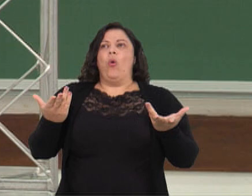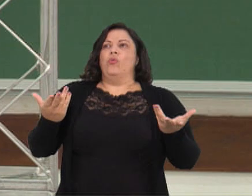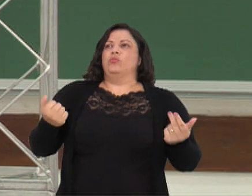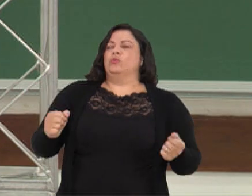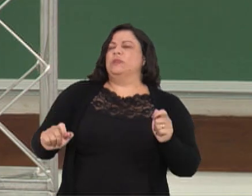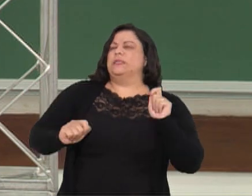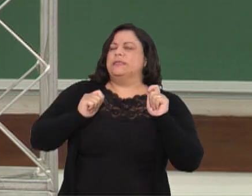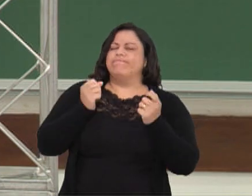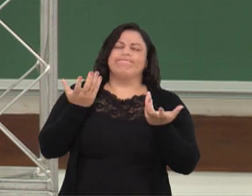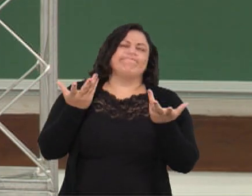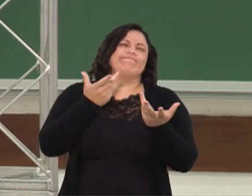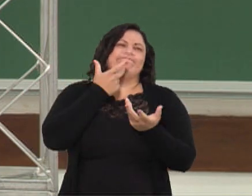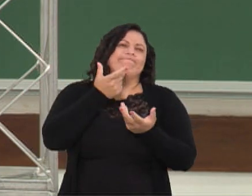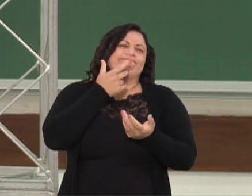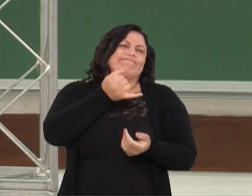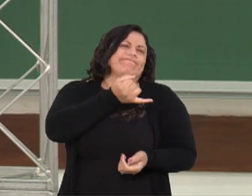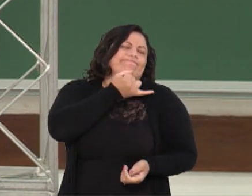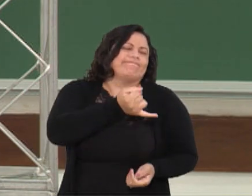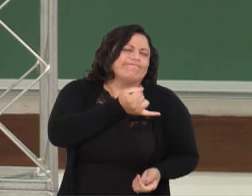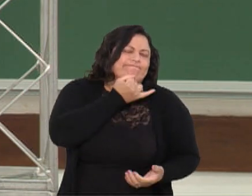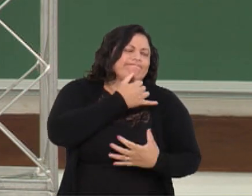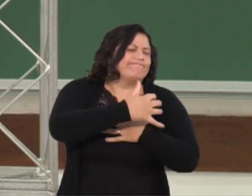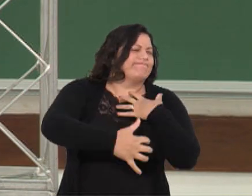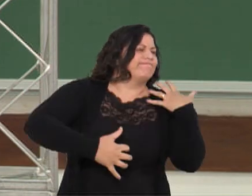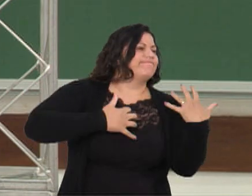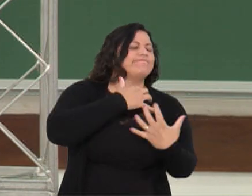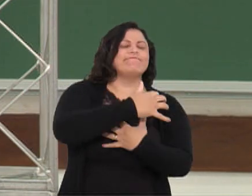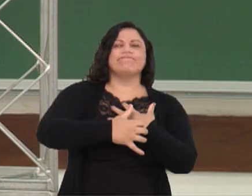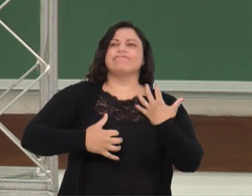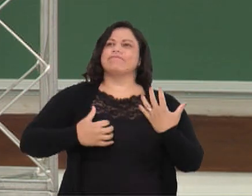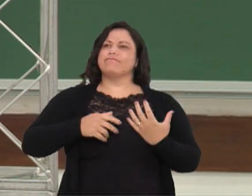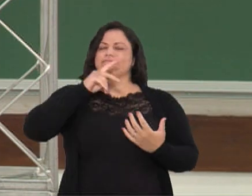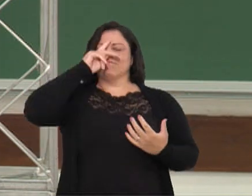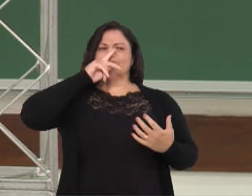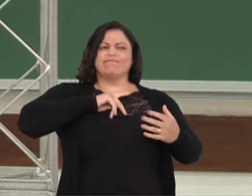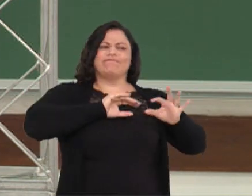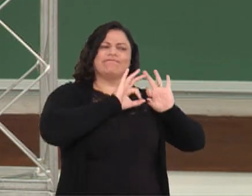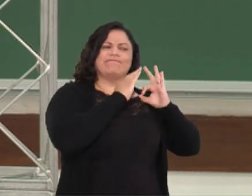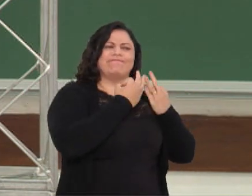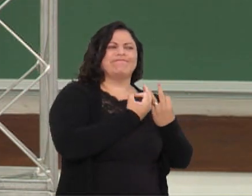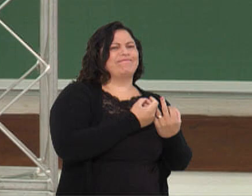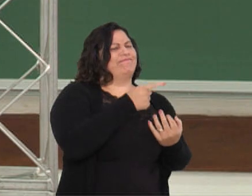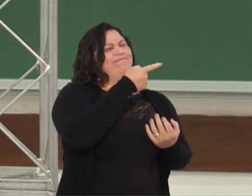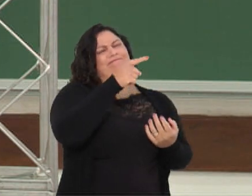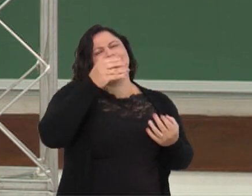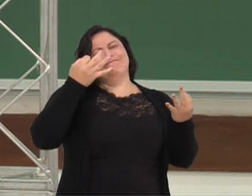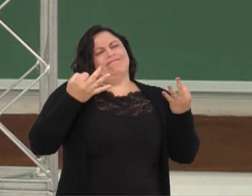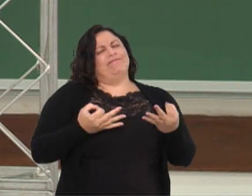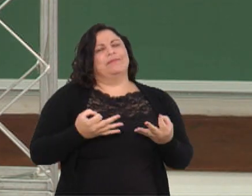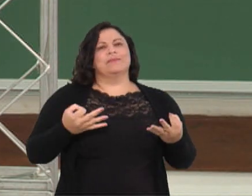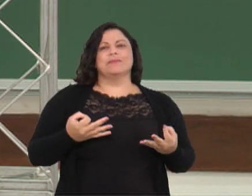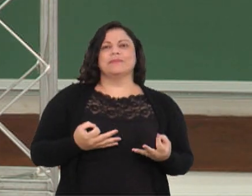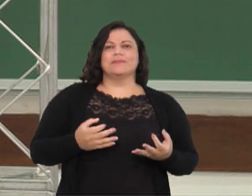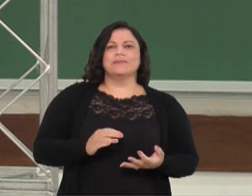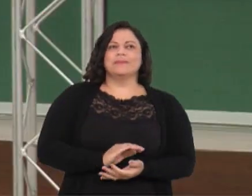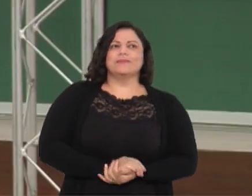muito triste, porque você não tem uma família perfeita. Vejamos então.